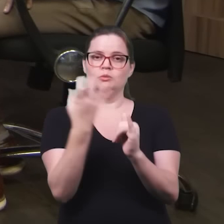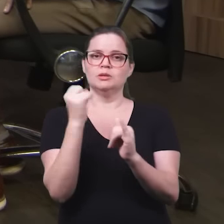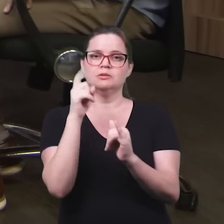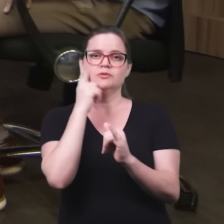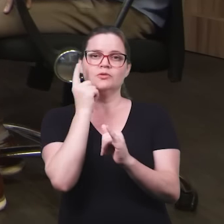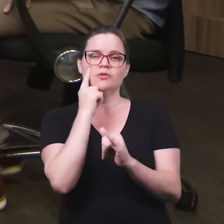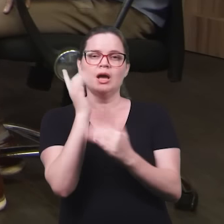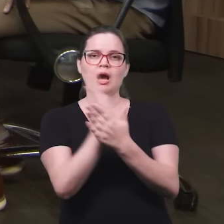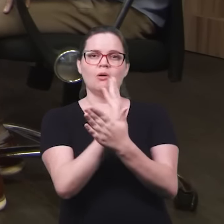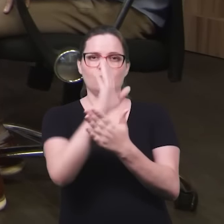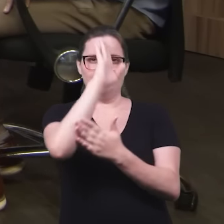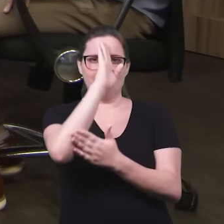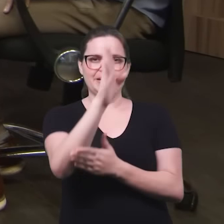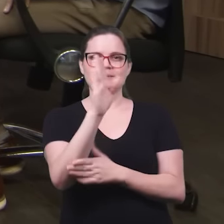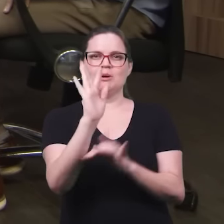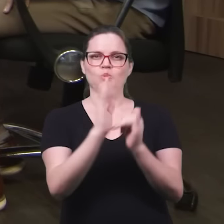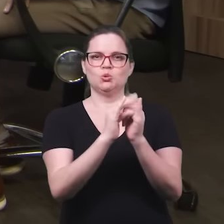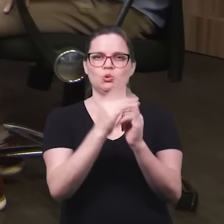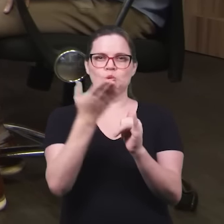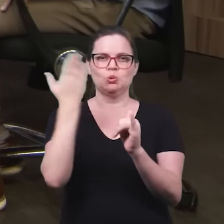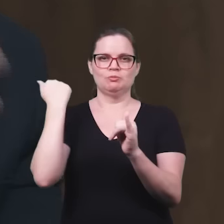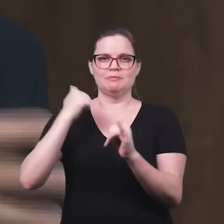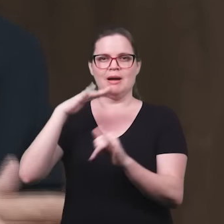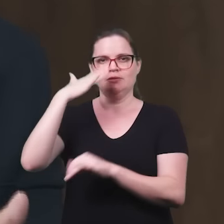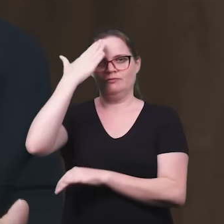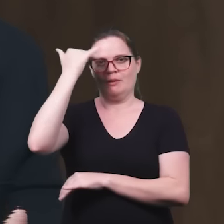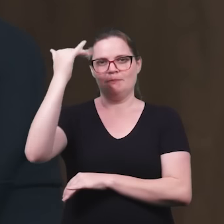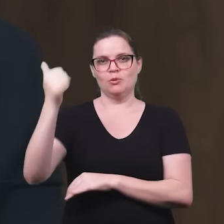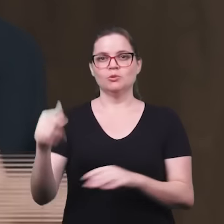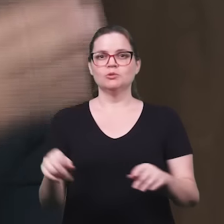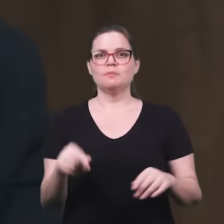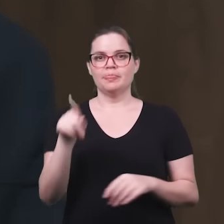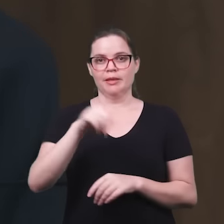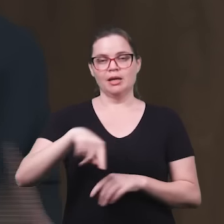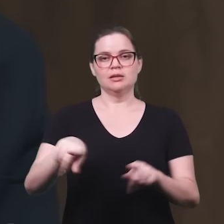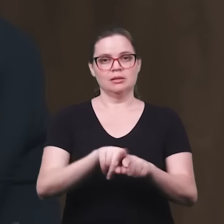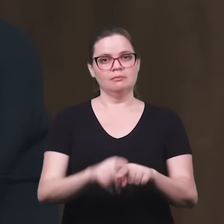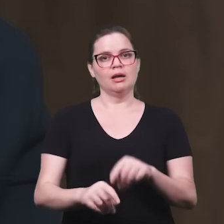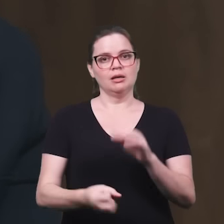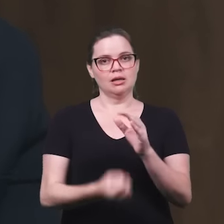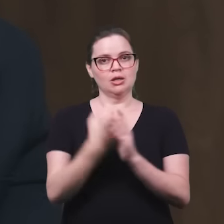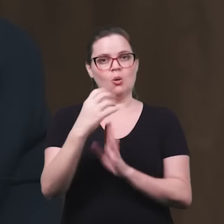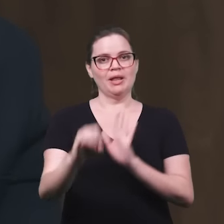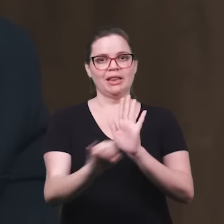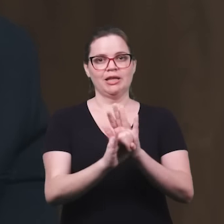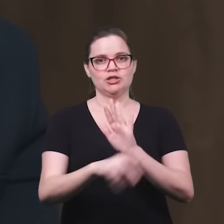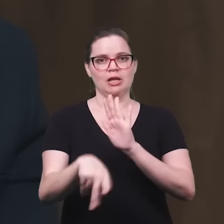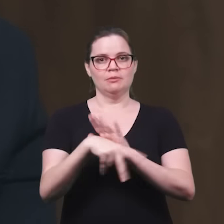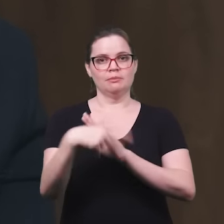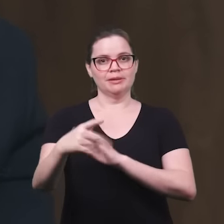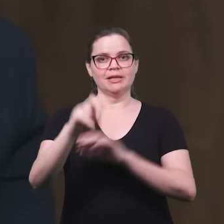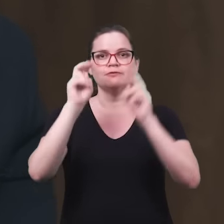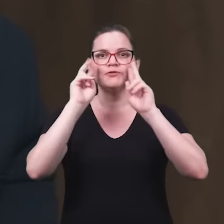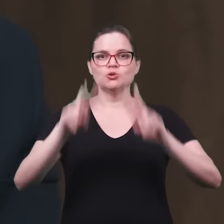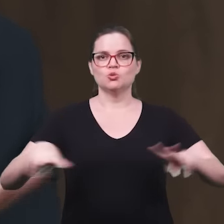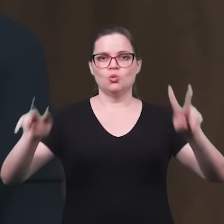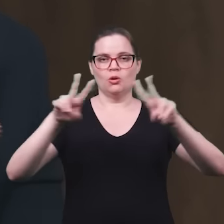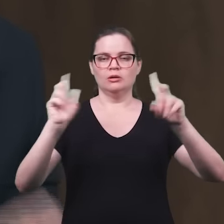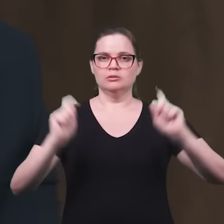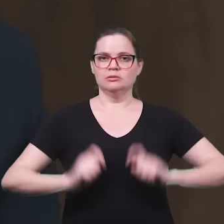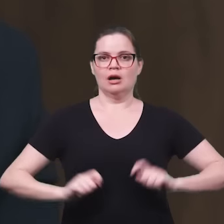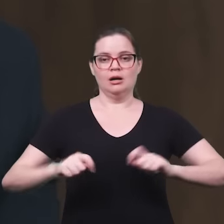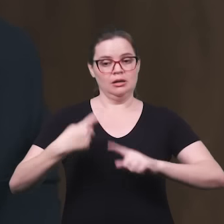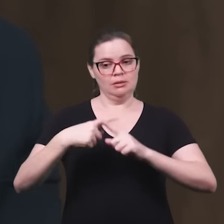pegar os principais YouTubers lá de trás e até mesmo de hoje, eles criaram também uma identidade visual, que é